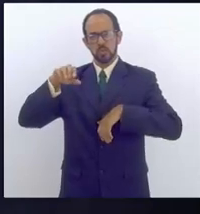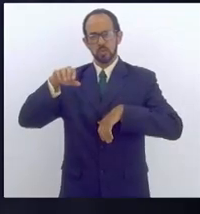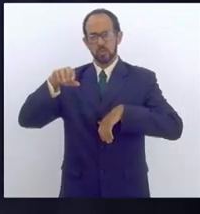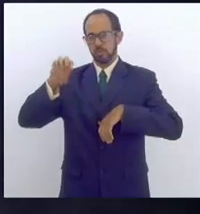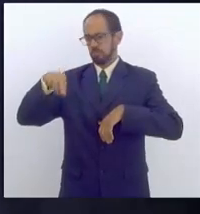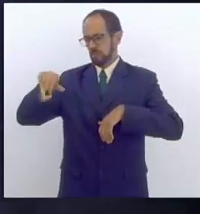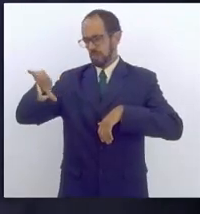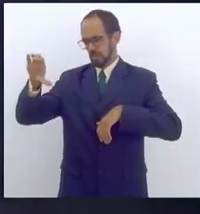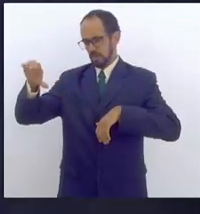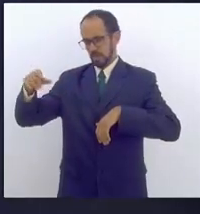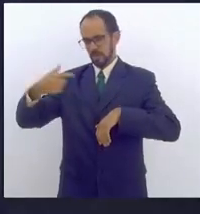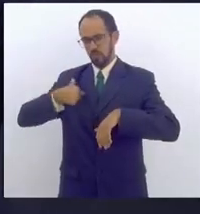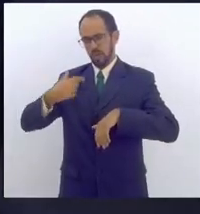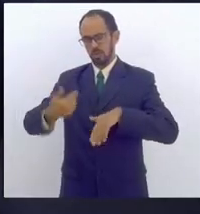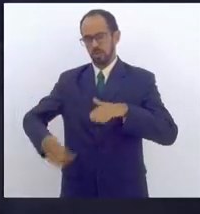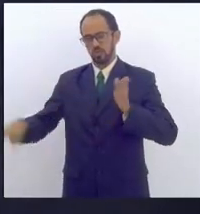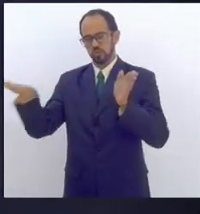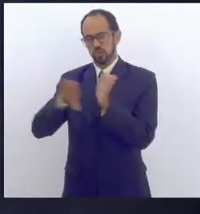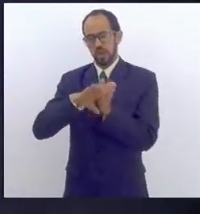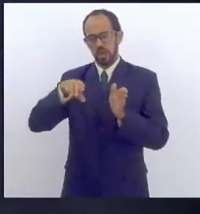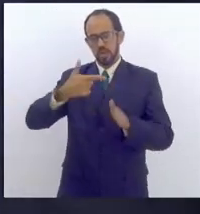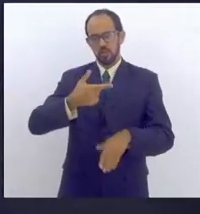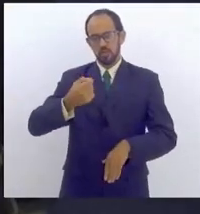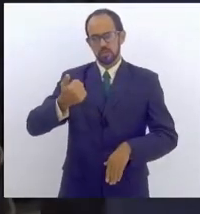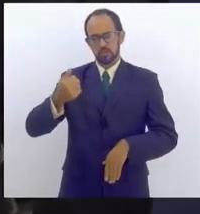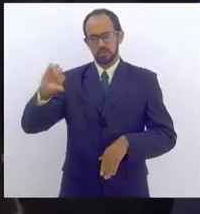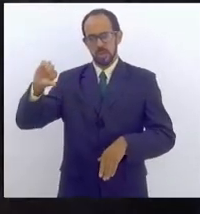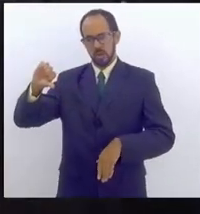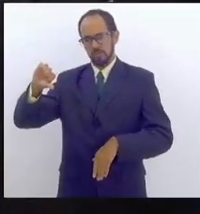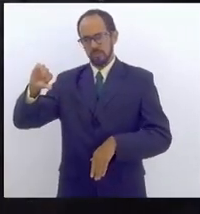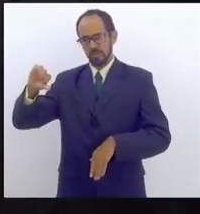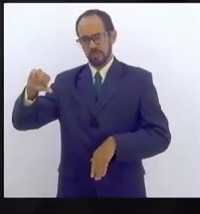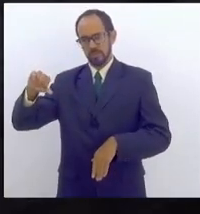chegada aqui em 2019. E aí